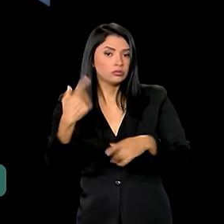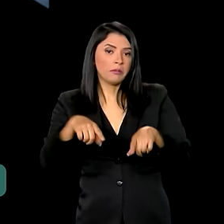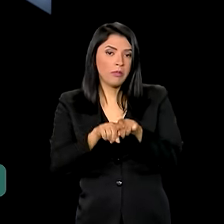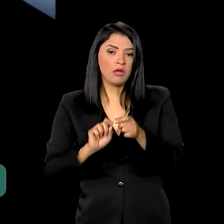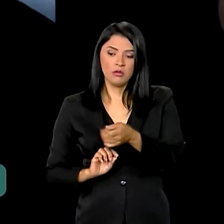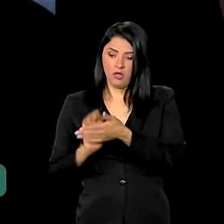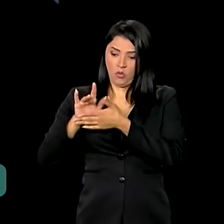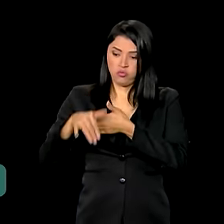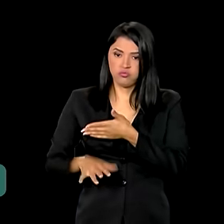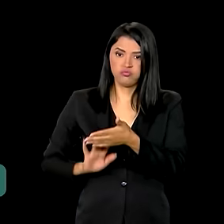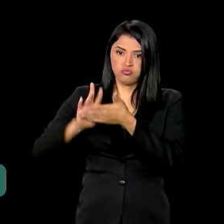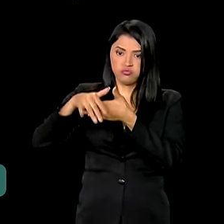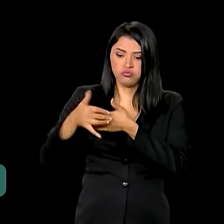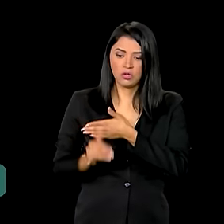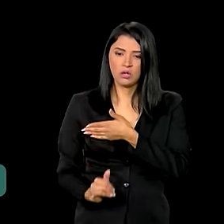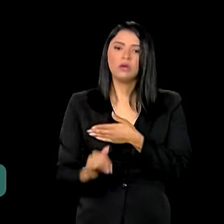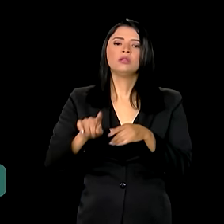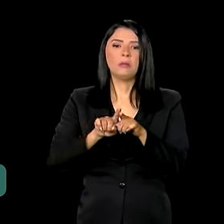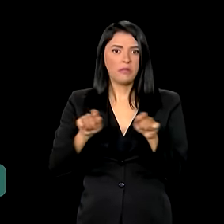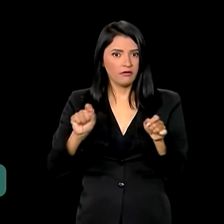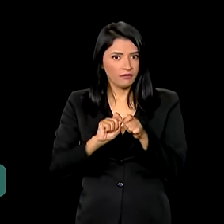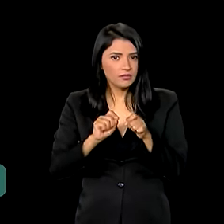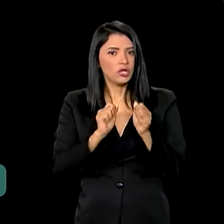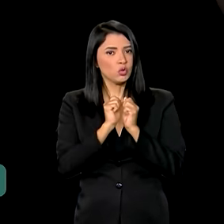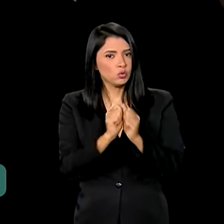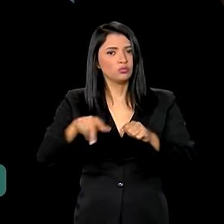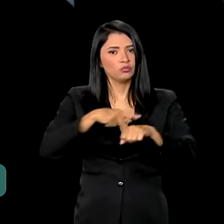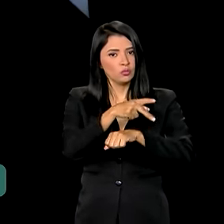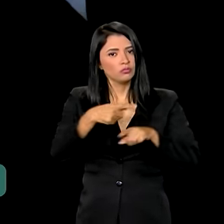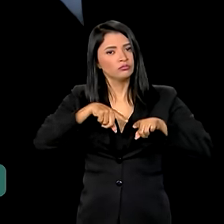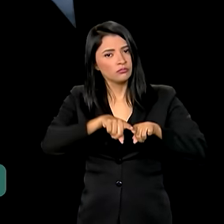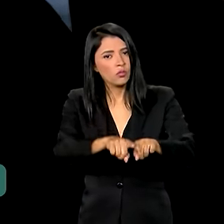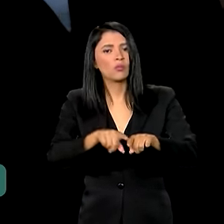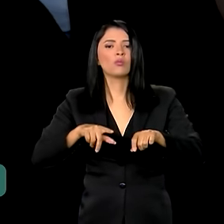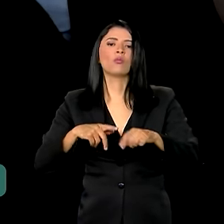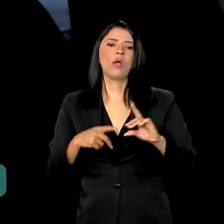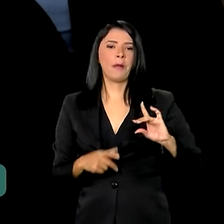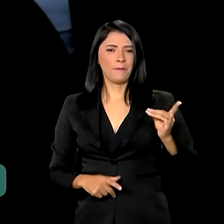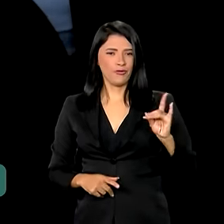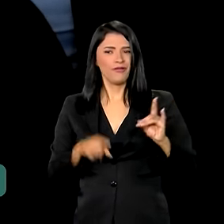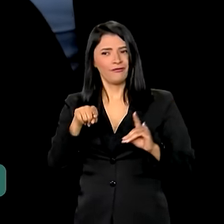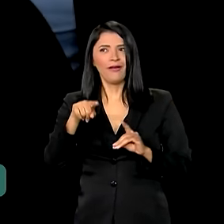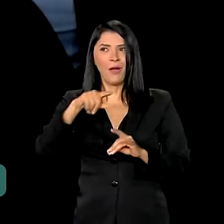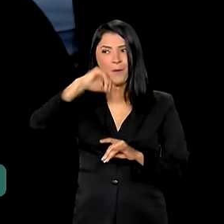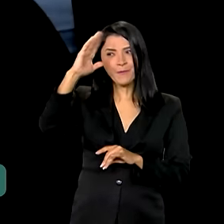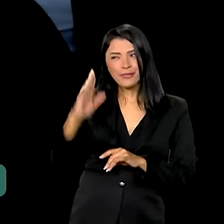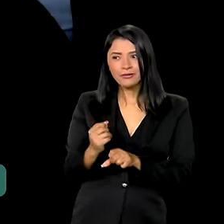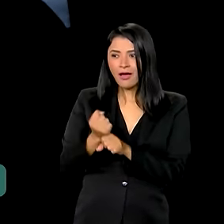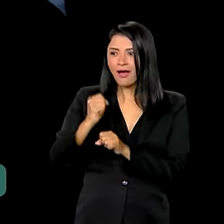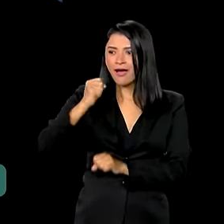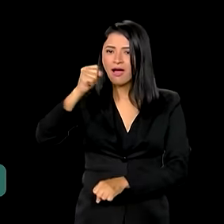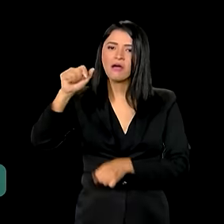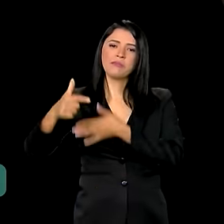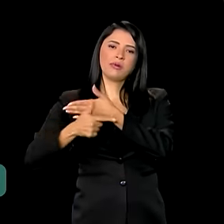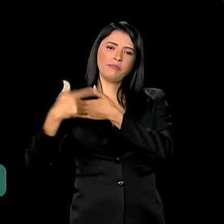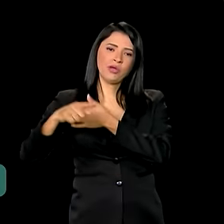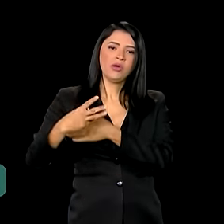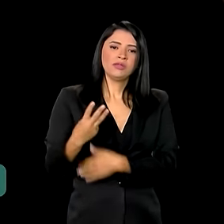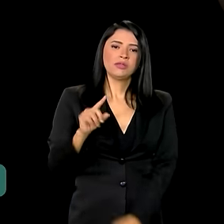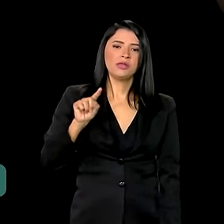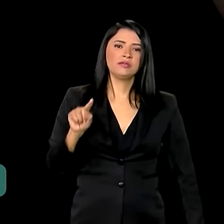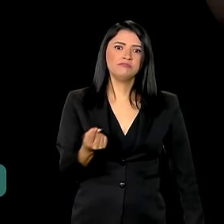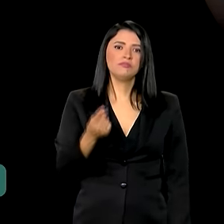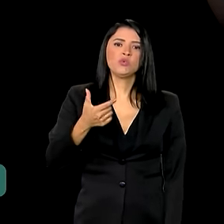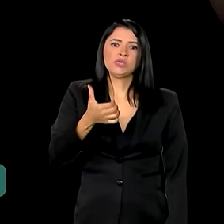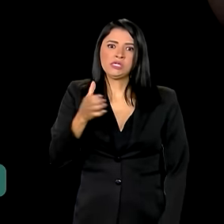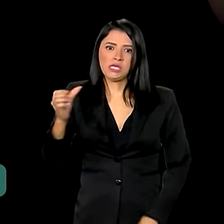hidrelétrica junto com a Bolívia. É esse o papel de um país, sabe, do tamanho do Brasil, que tem 3.600